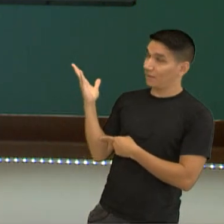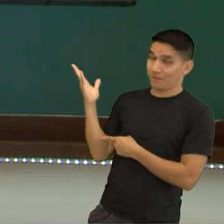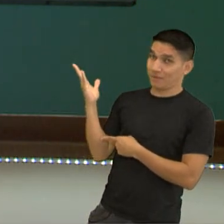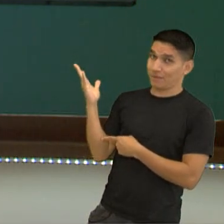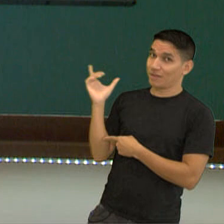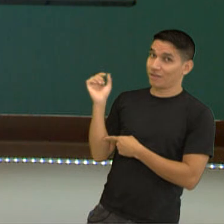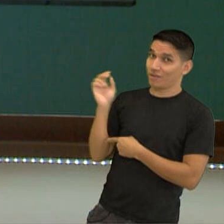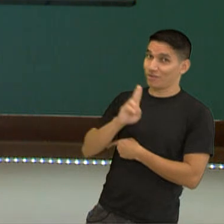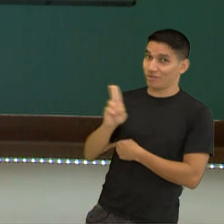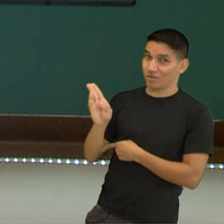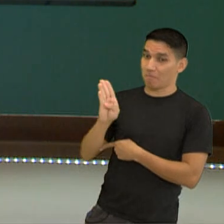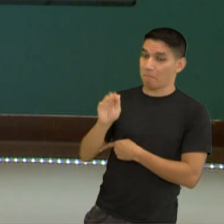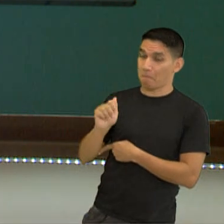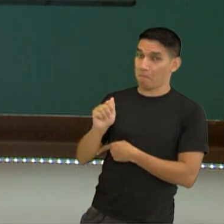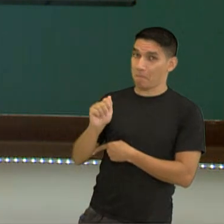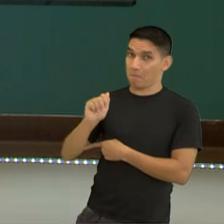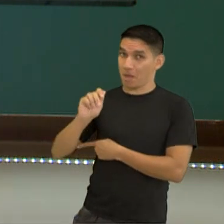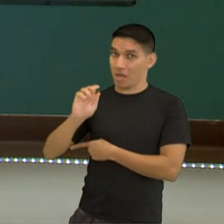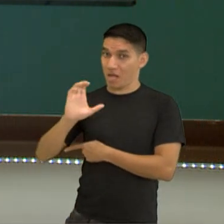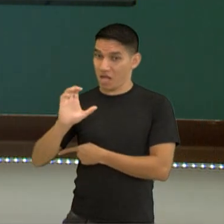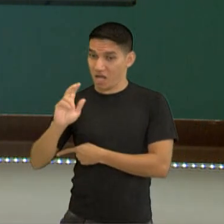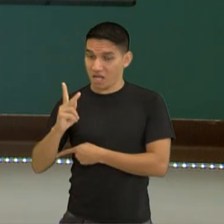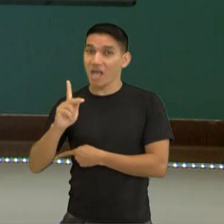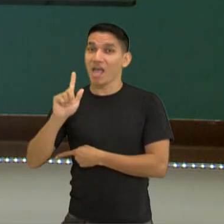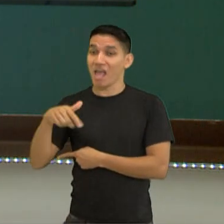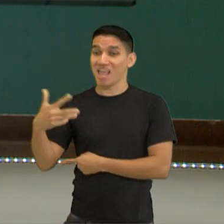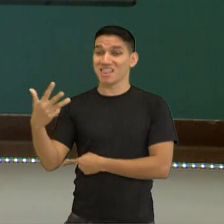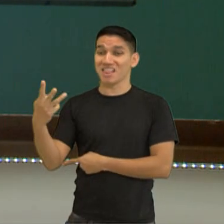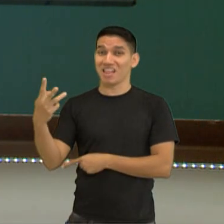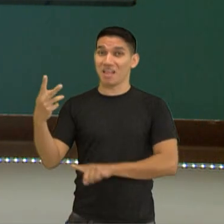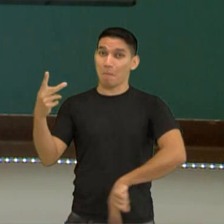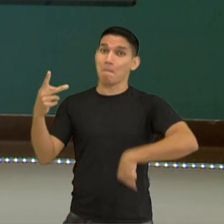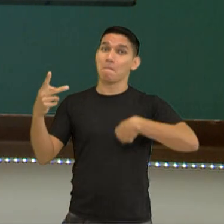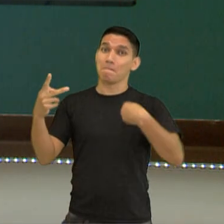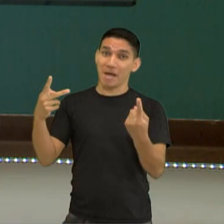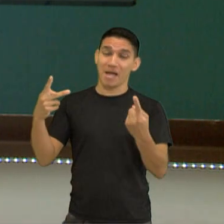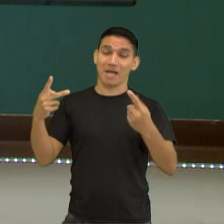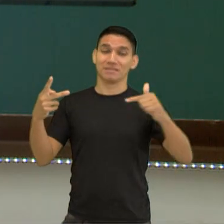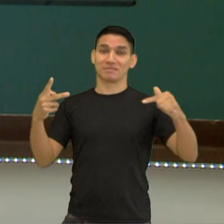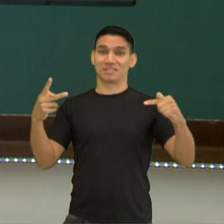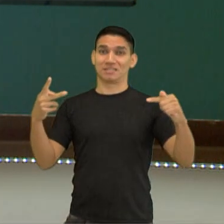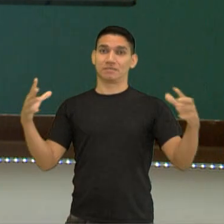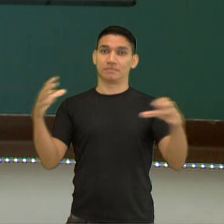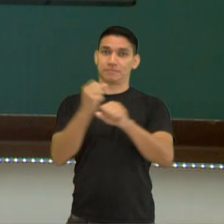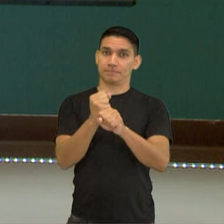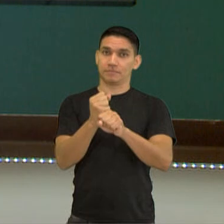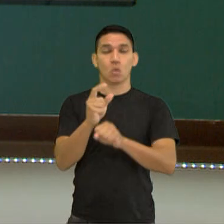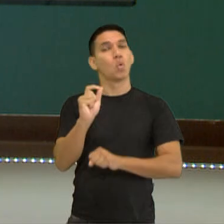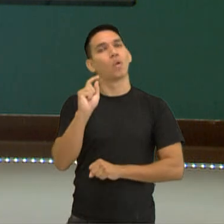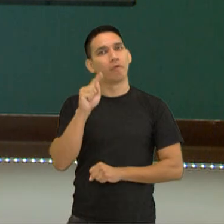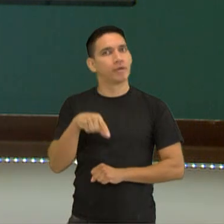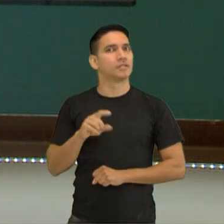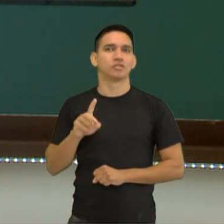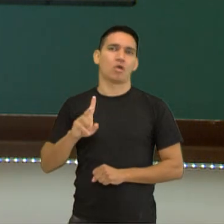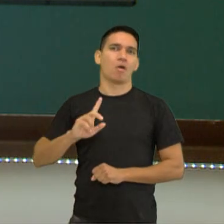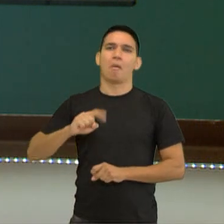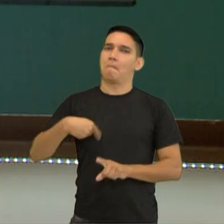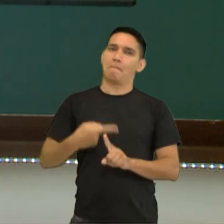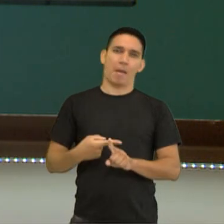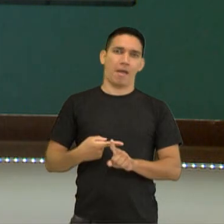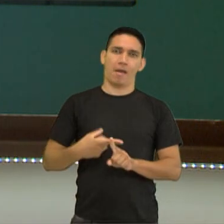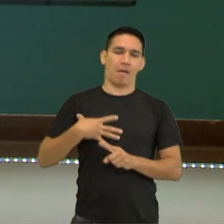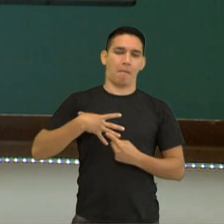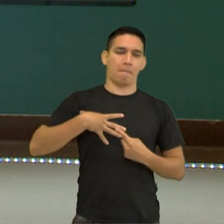parte, foram 13 mais 7. Maravilha, hein? Só fez mais música que